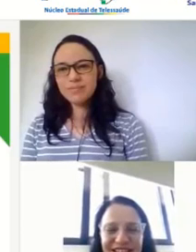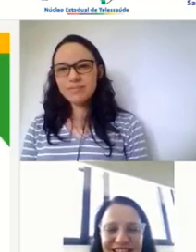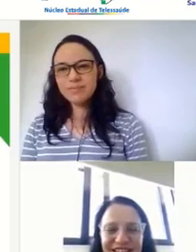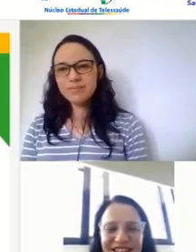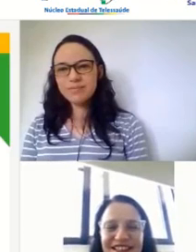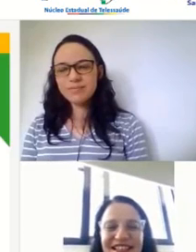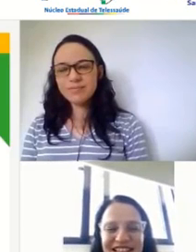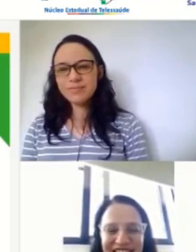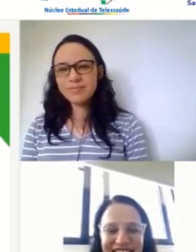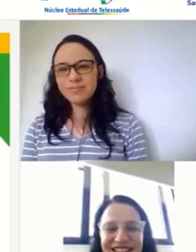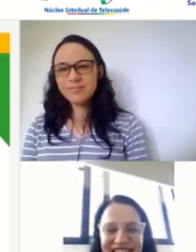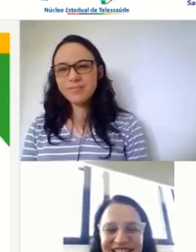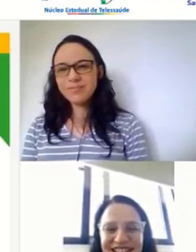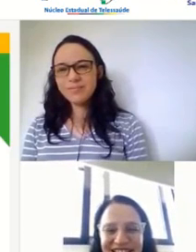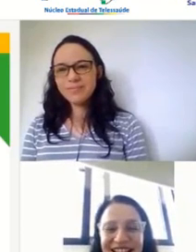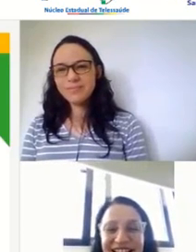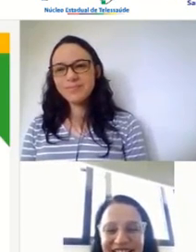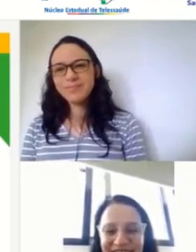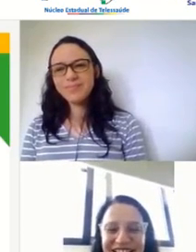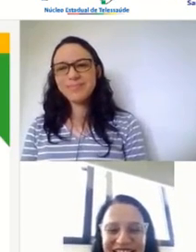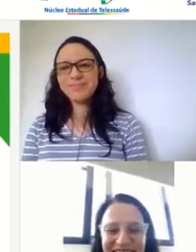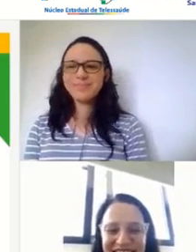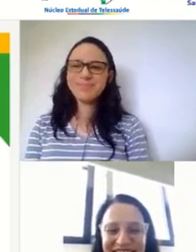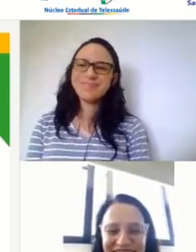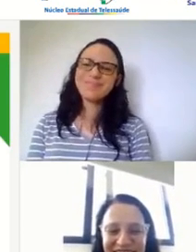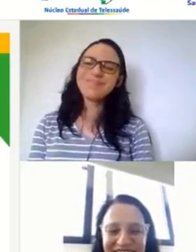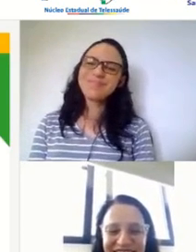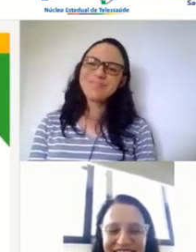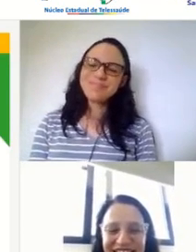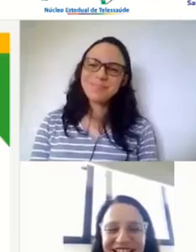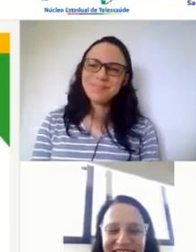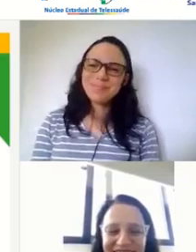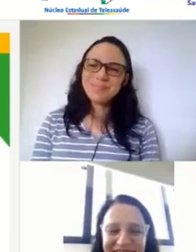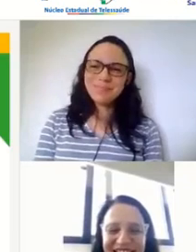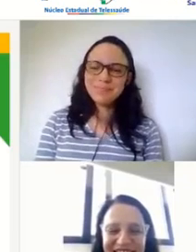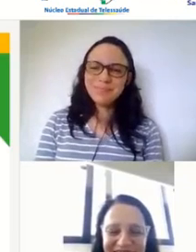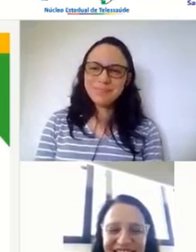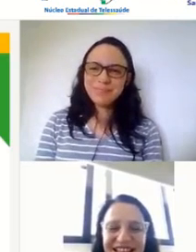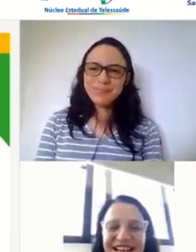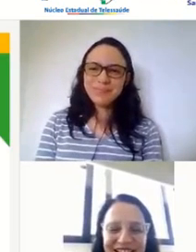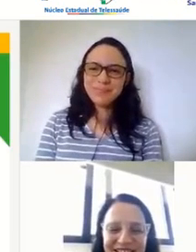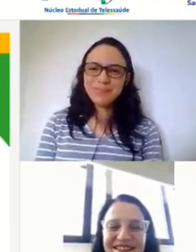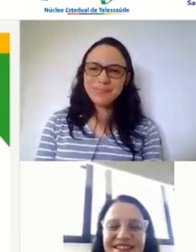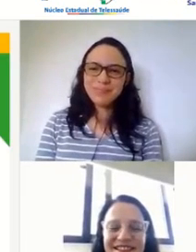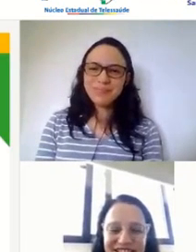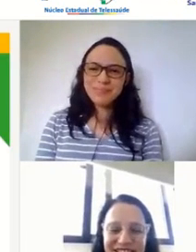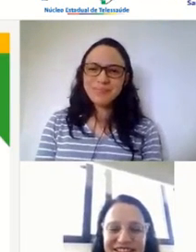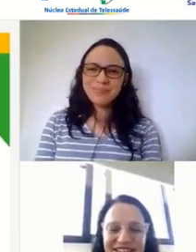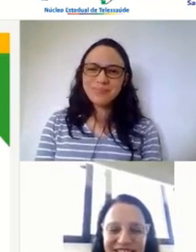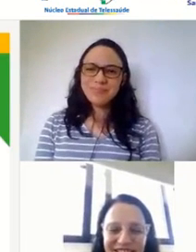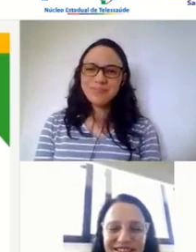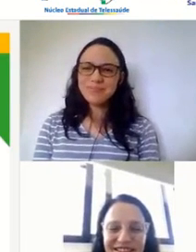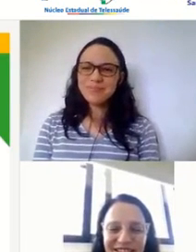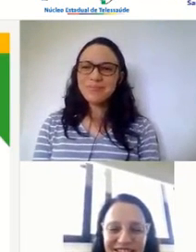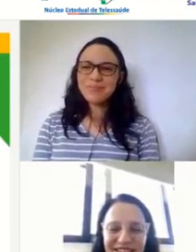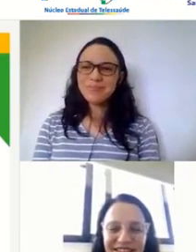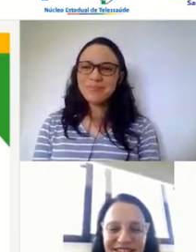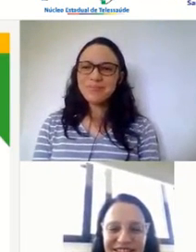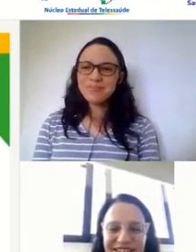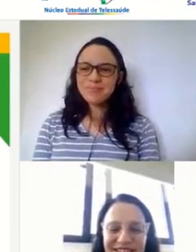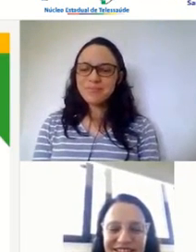singular é o momento que a gente aprende é muito anos então assim